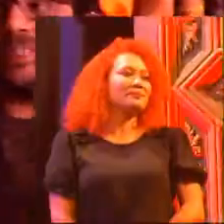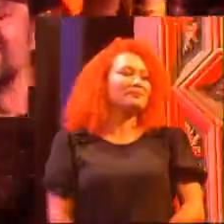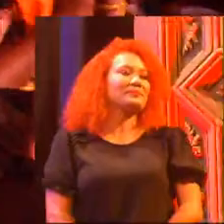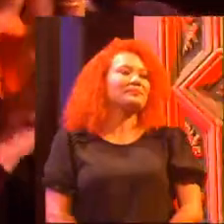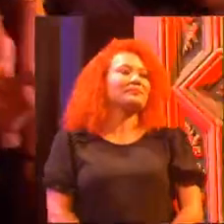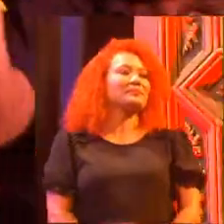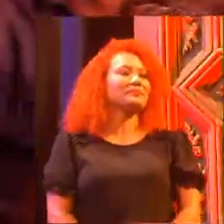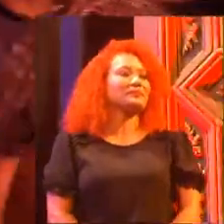Que foto, hein?